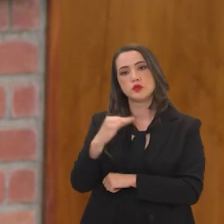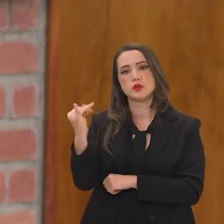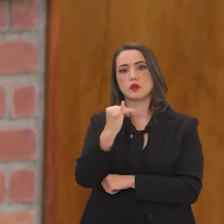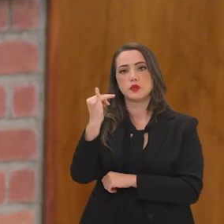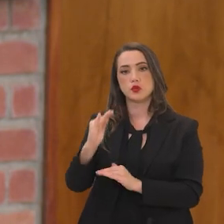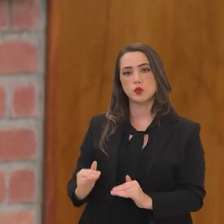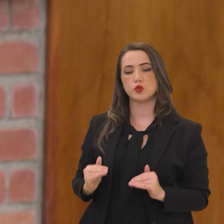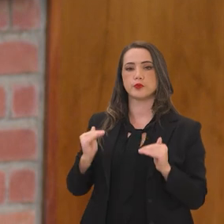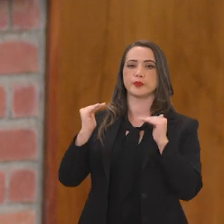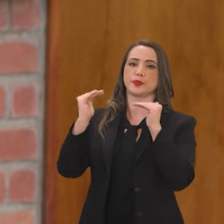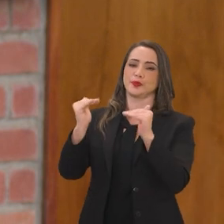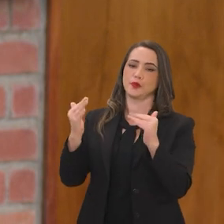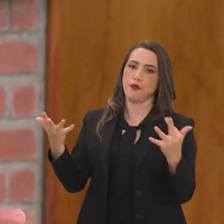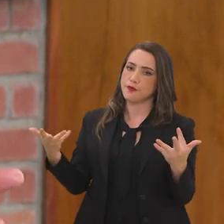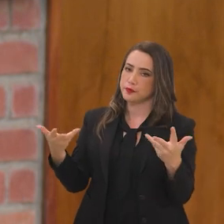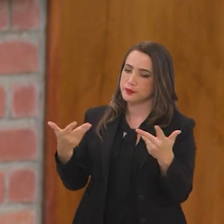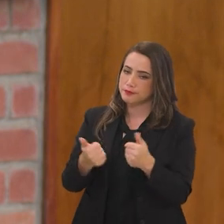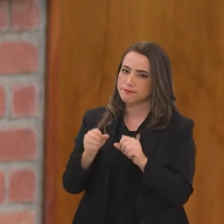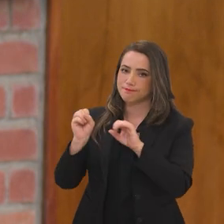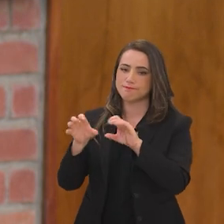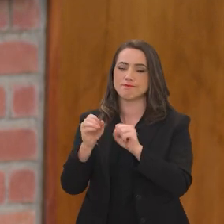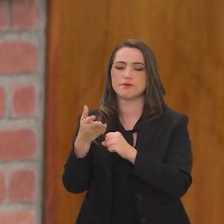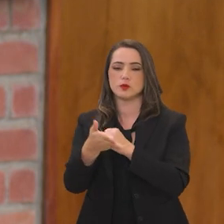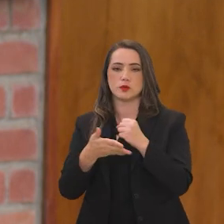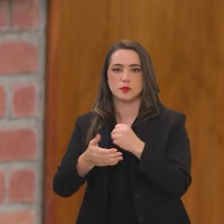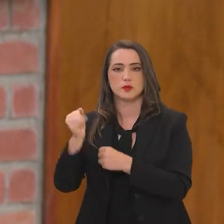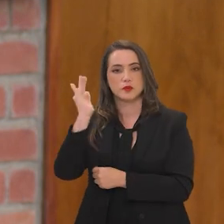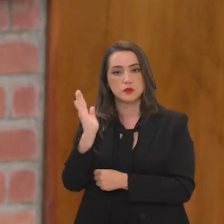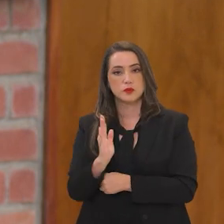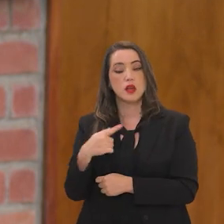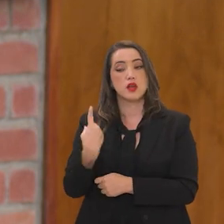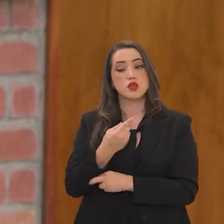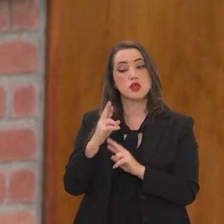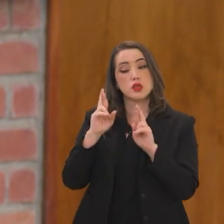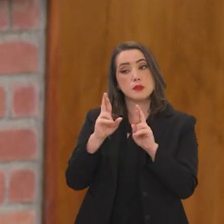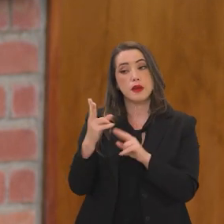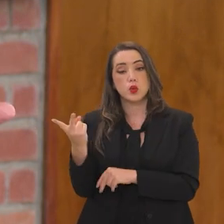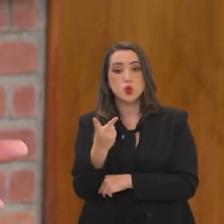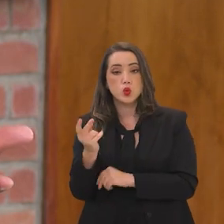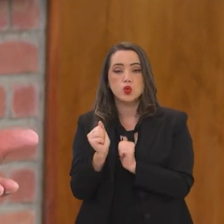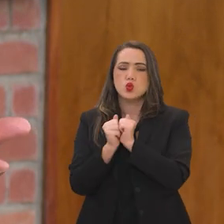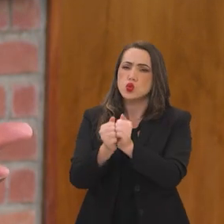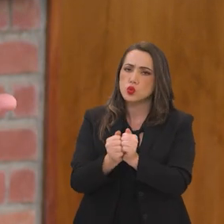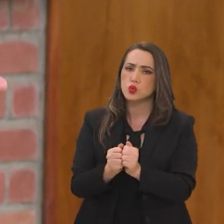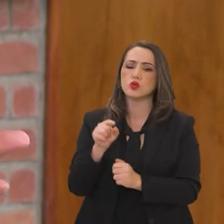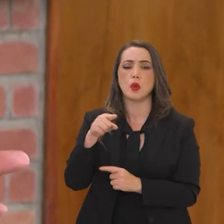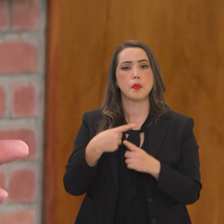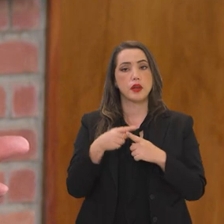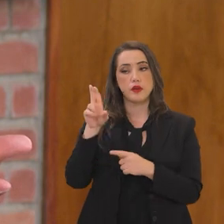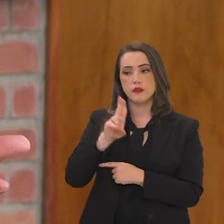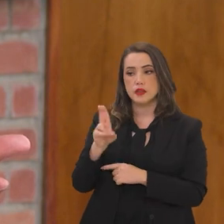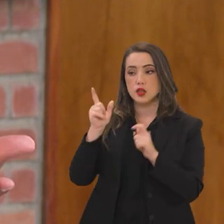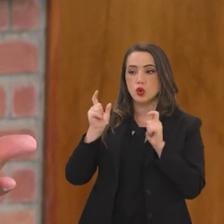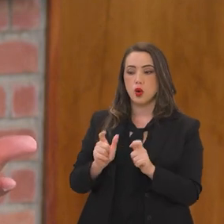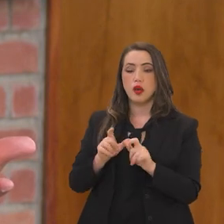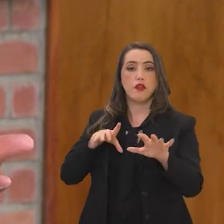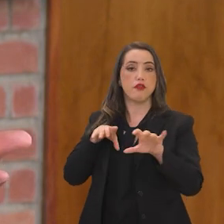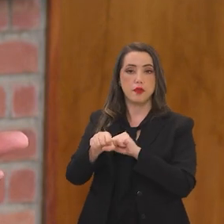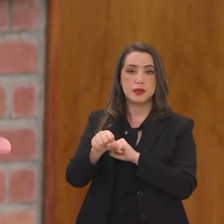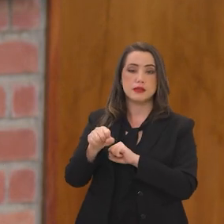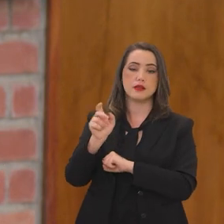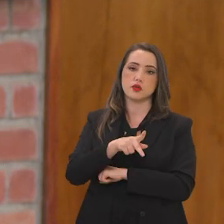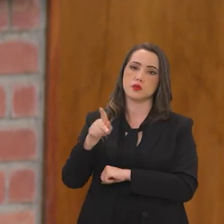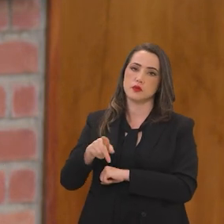a qualidade do ensino básico brasileiro e a gente espera que essas duas vertentes elas se amam né a universidade o local onde se formam os professores